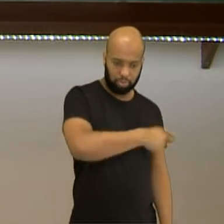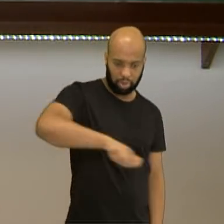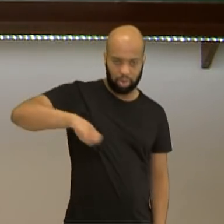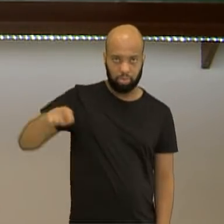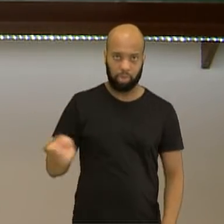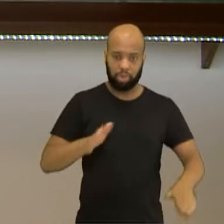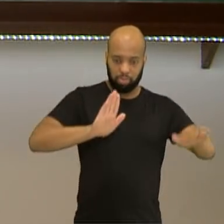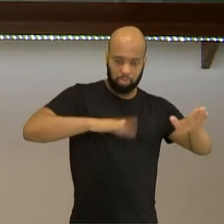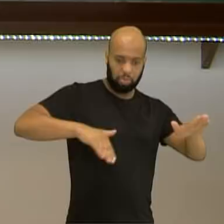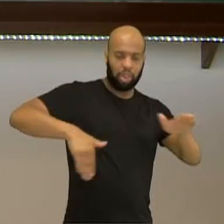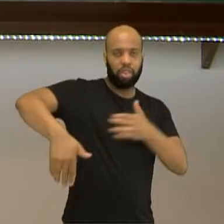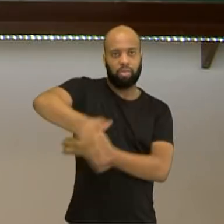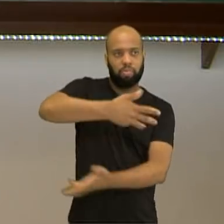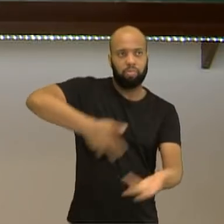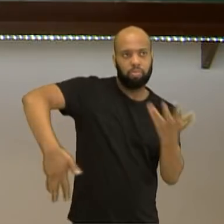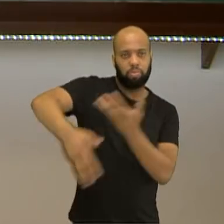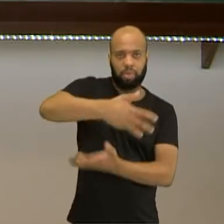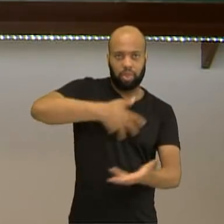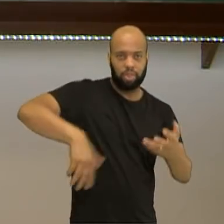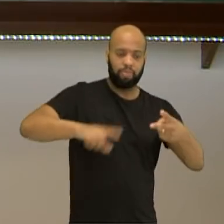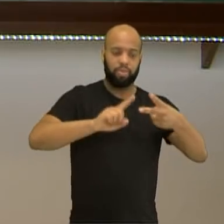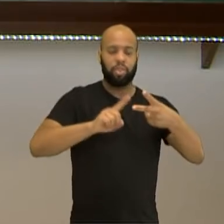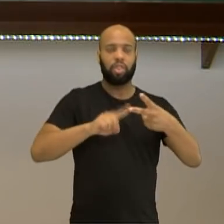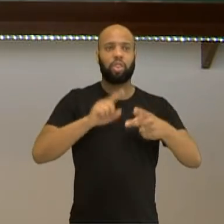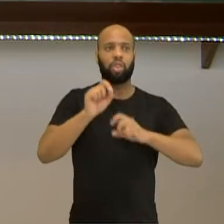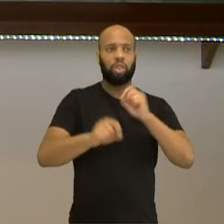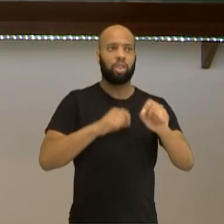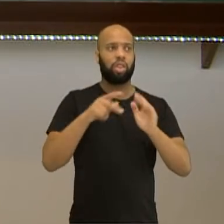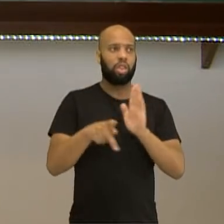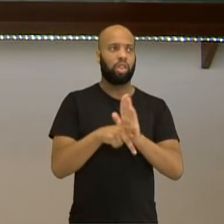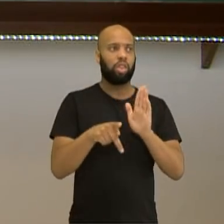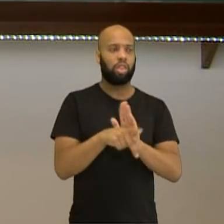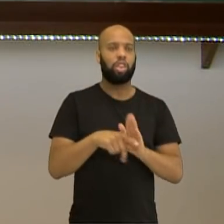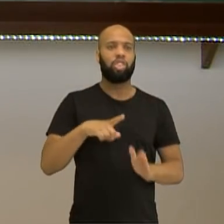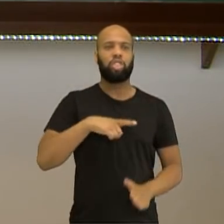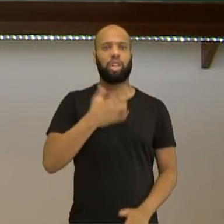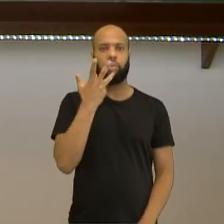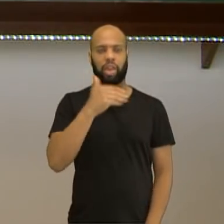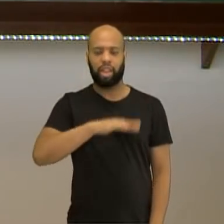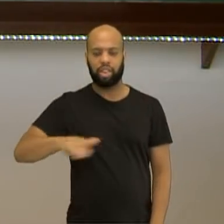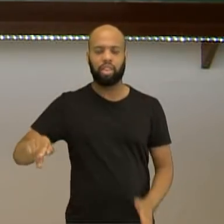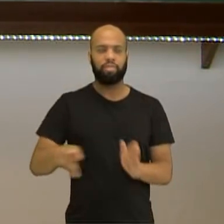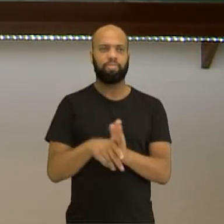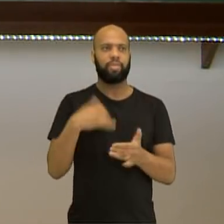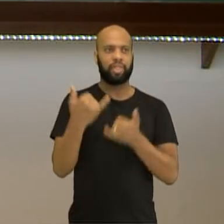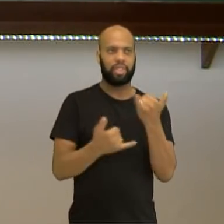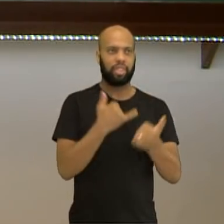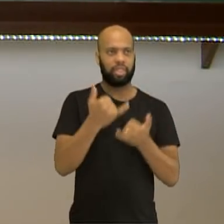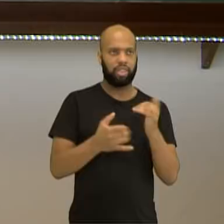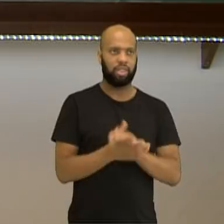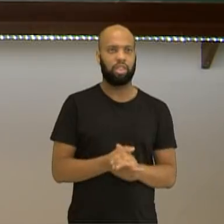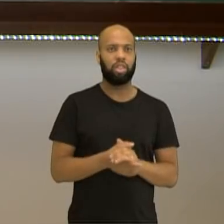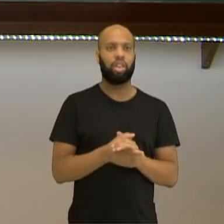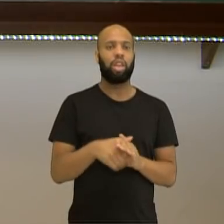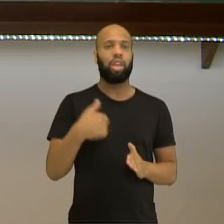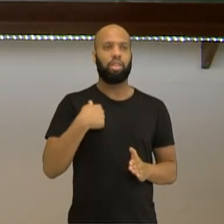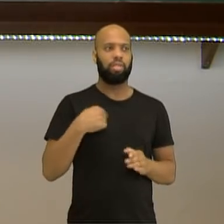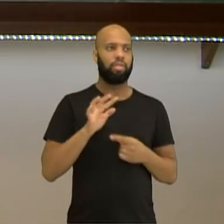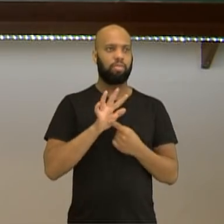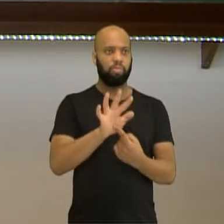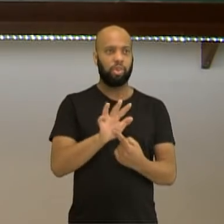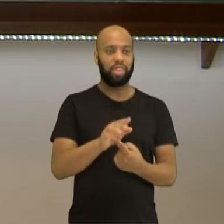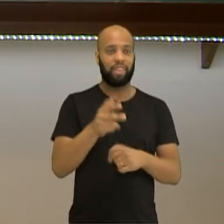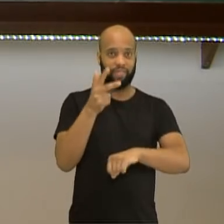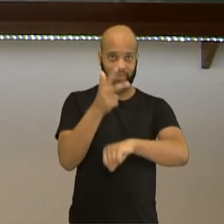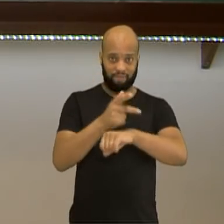jogo cooperativo, né? E o outro de uma brincadeira de criança. Eu trouxe